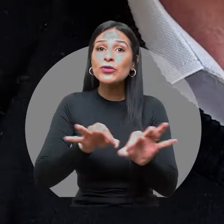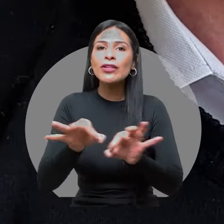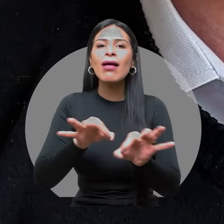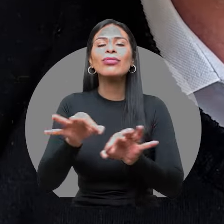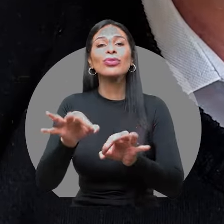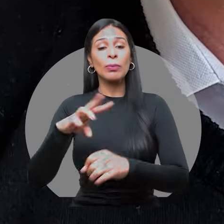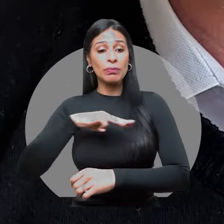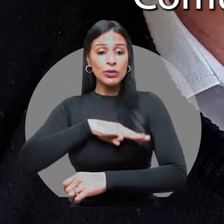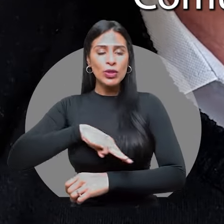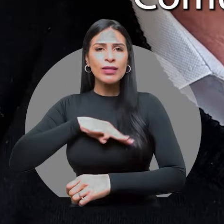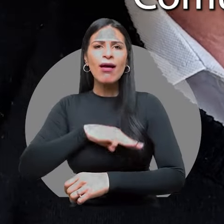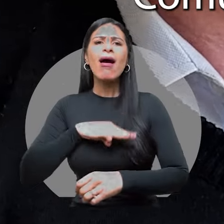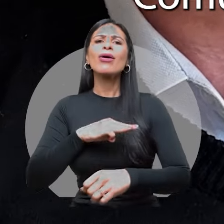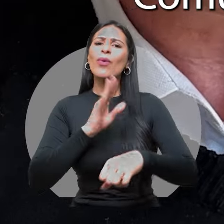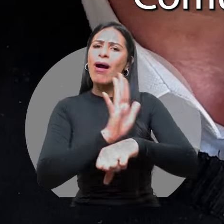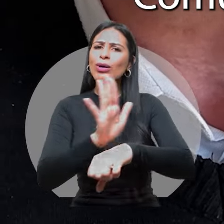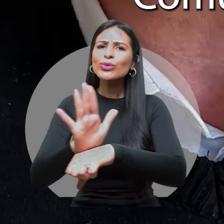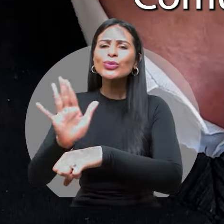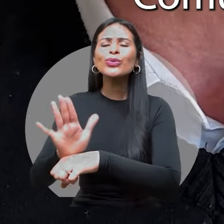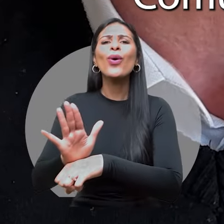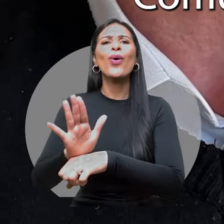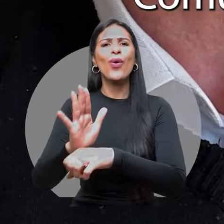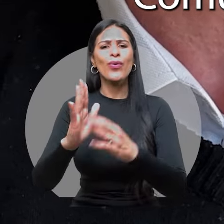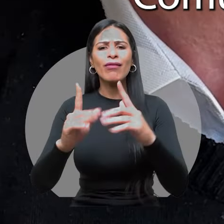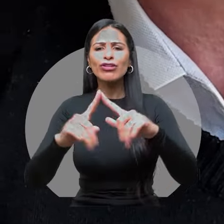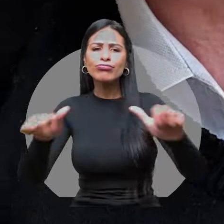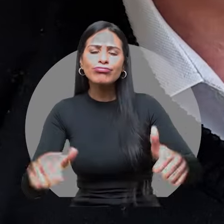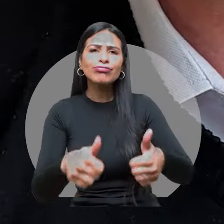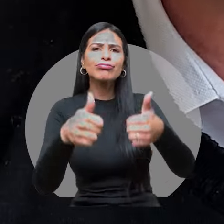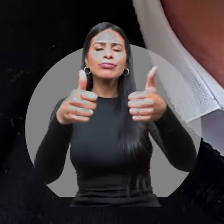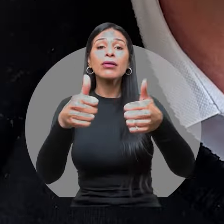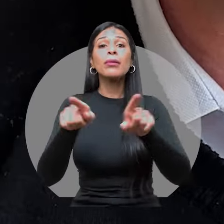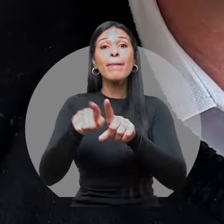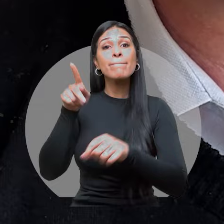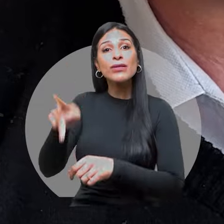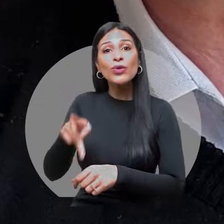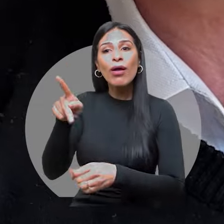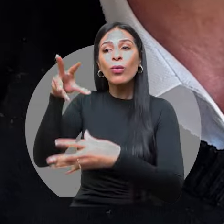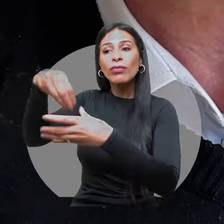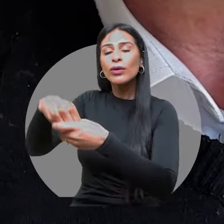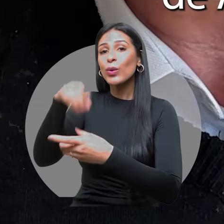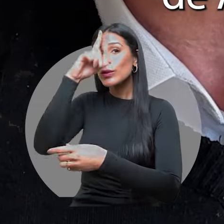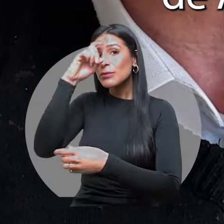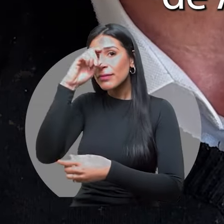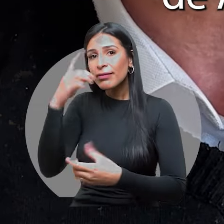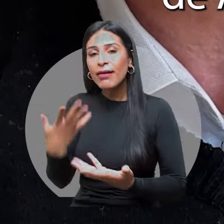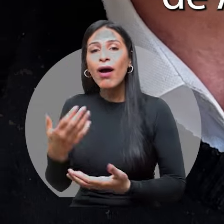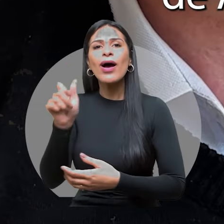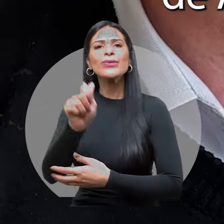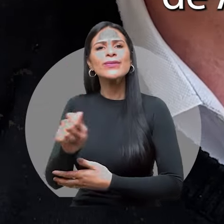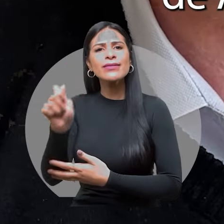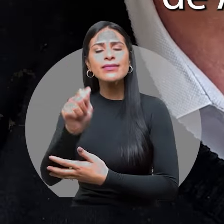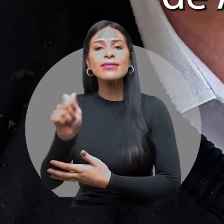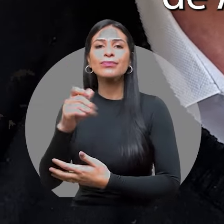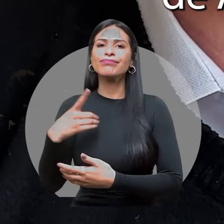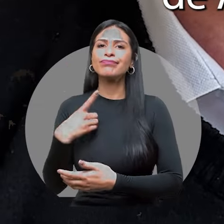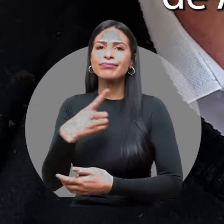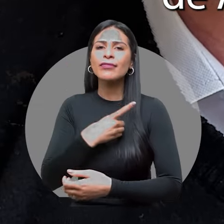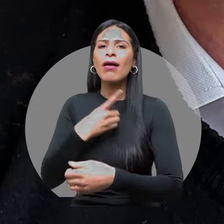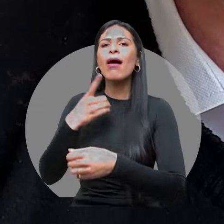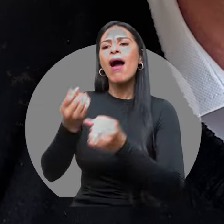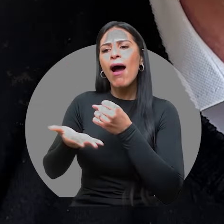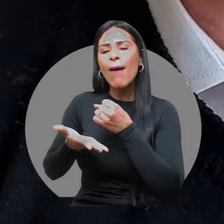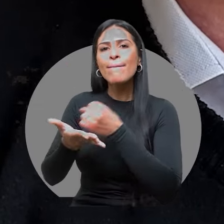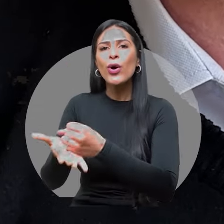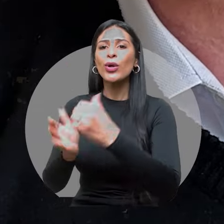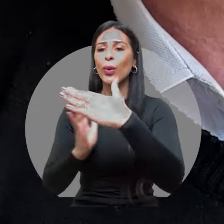Projeto missionário revitalizou comunidades. Pastoral hospitalar, Associação Diaconal de